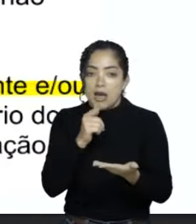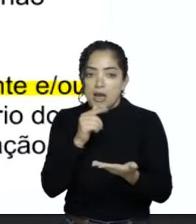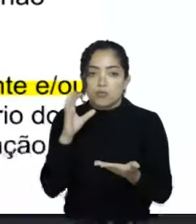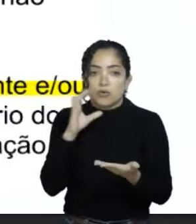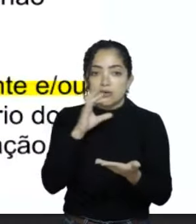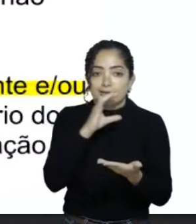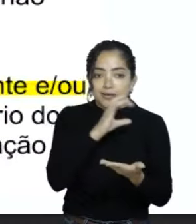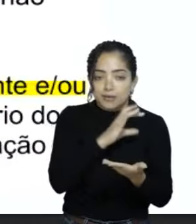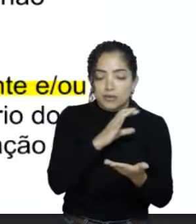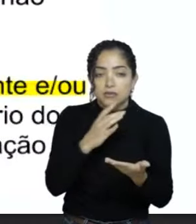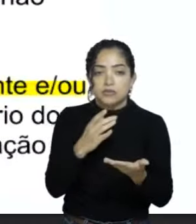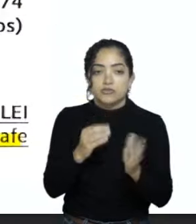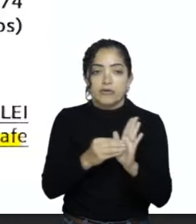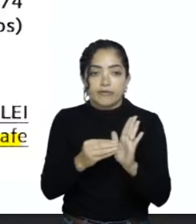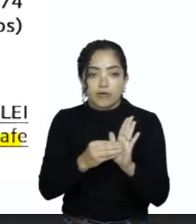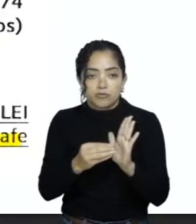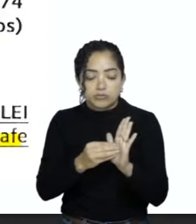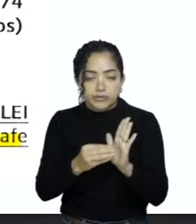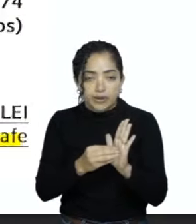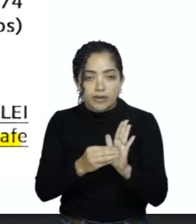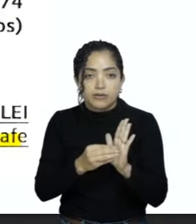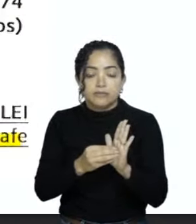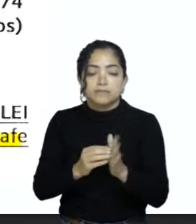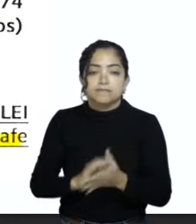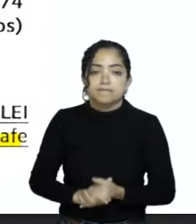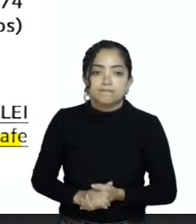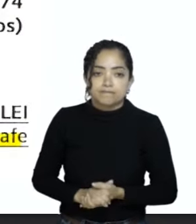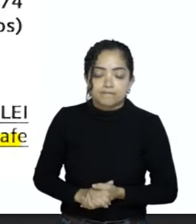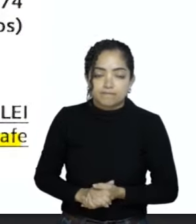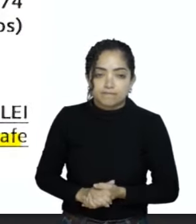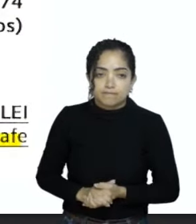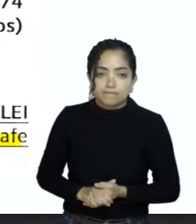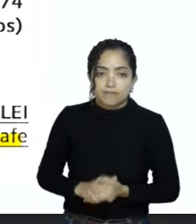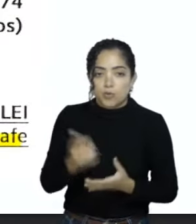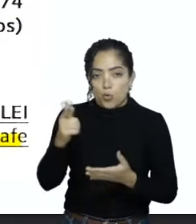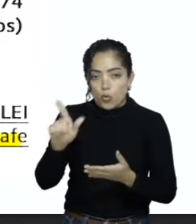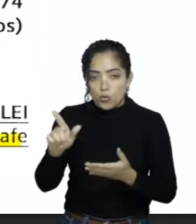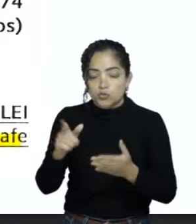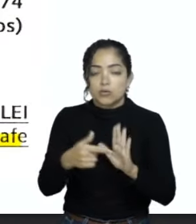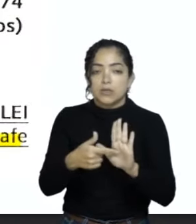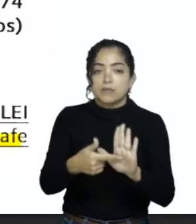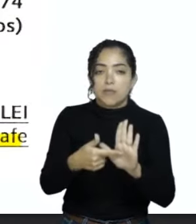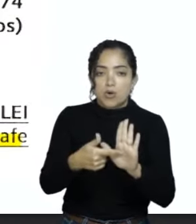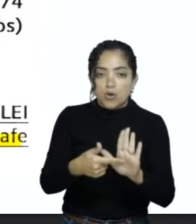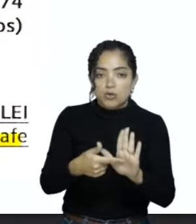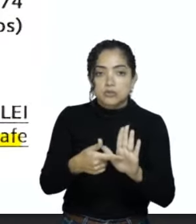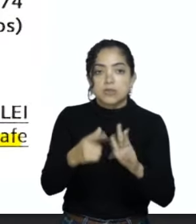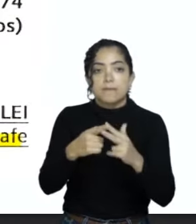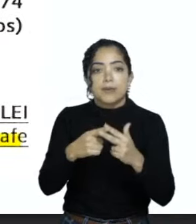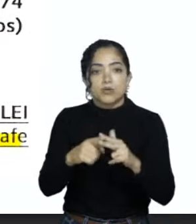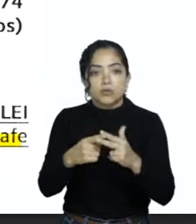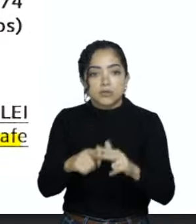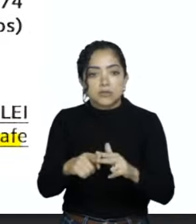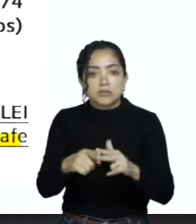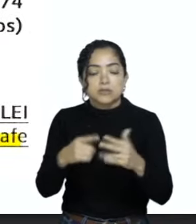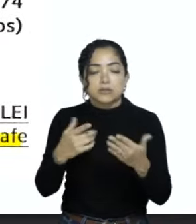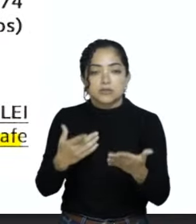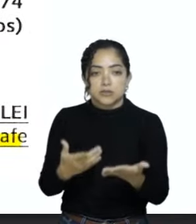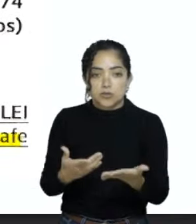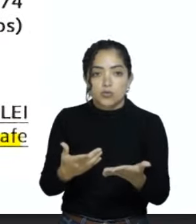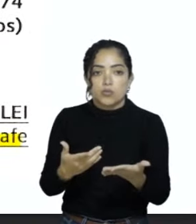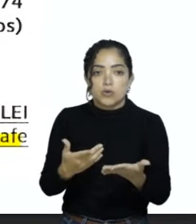nas unidades atendidas penalizando completamente o paciente com relação a manutenção preventiva então não podemos mais suportar